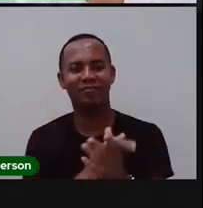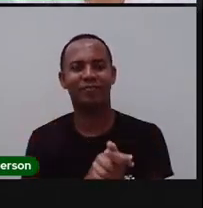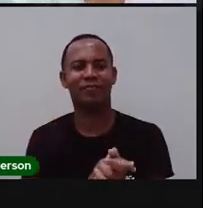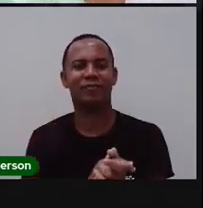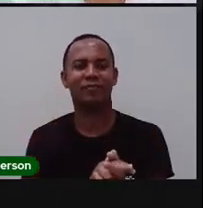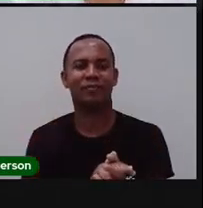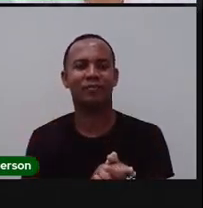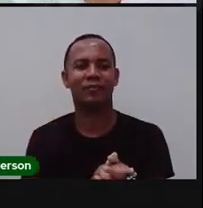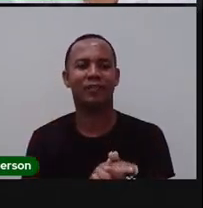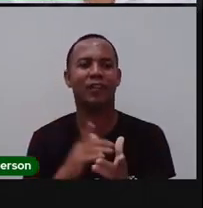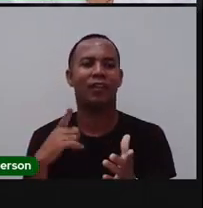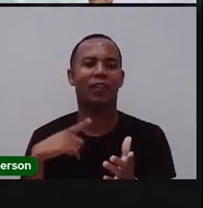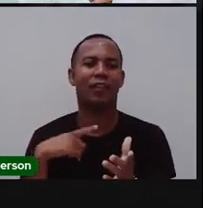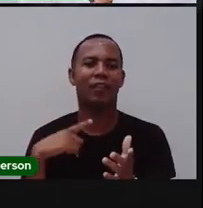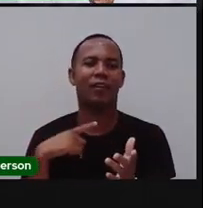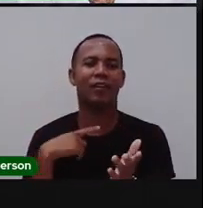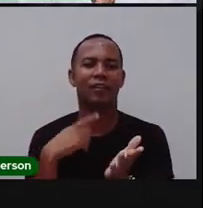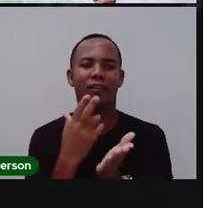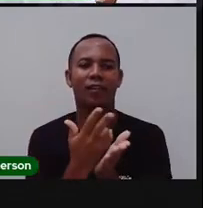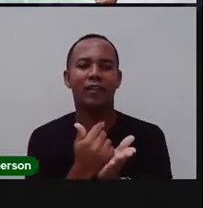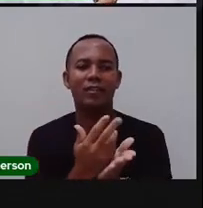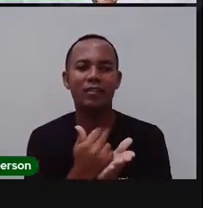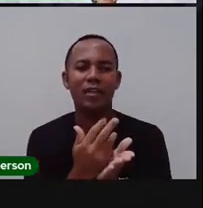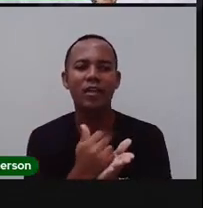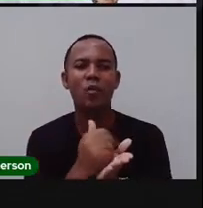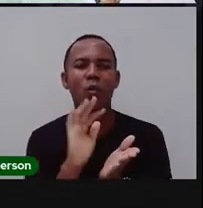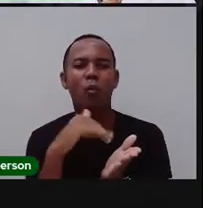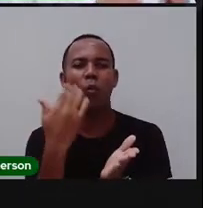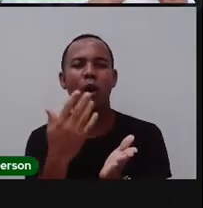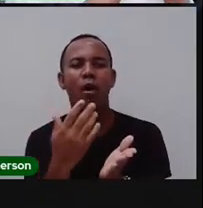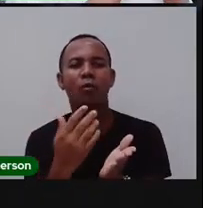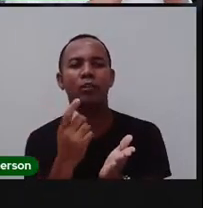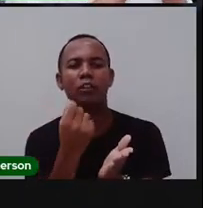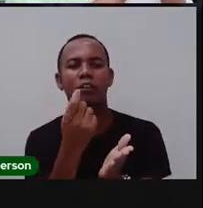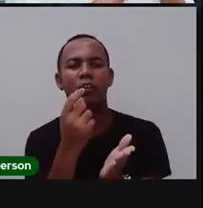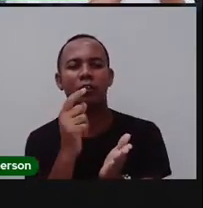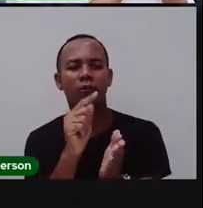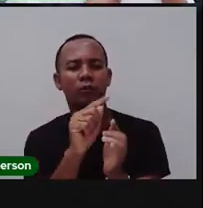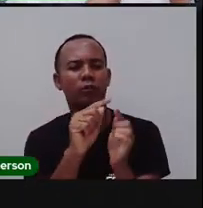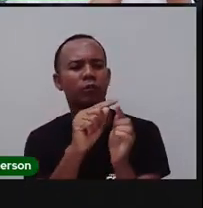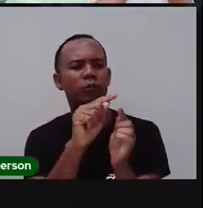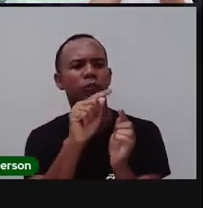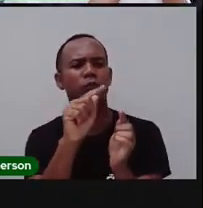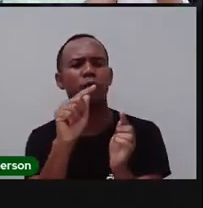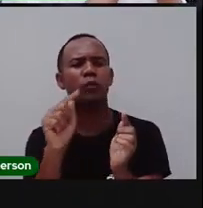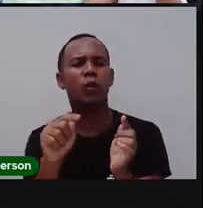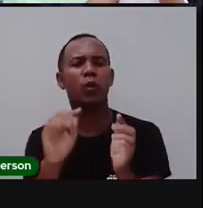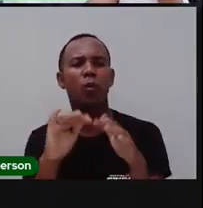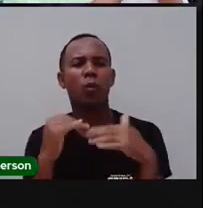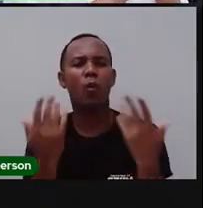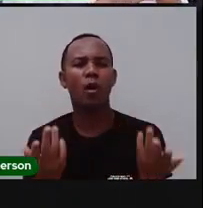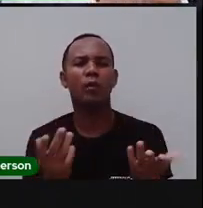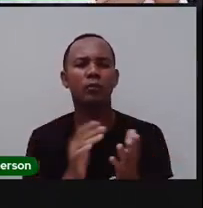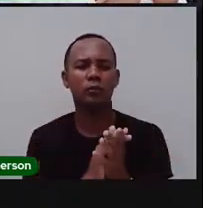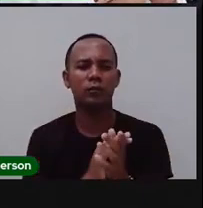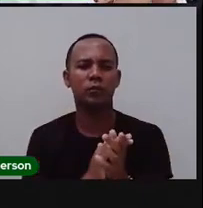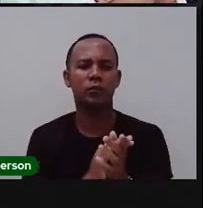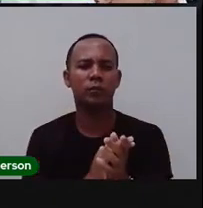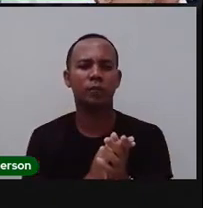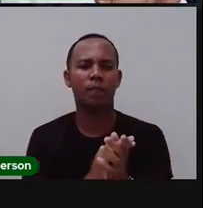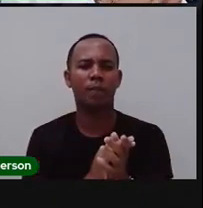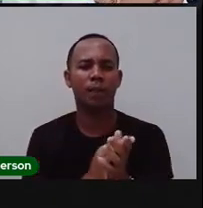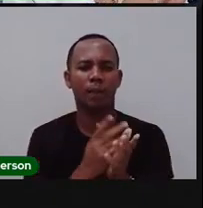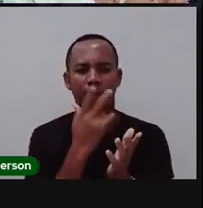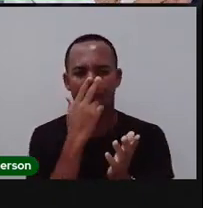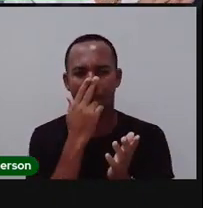é o símbolo, né? Símbolo que a prof fala são aquelas letrinhas, né? Símbolo. Que